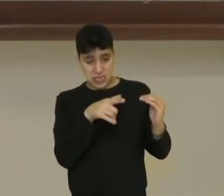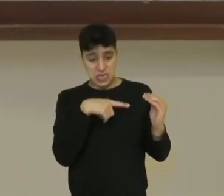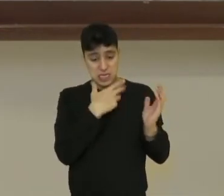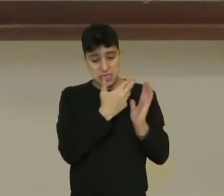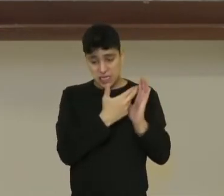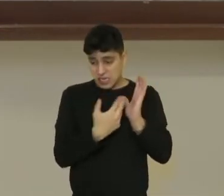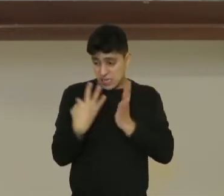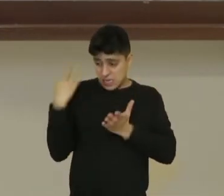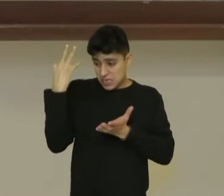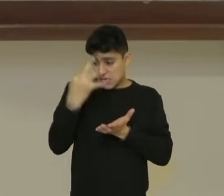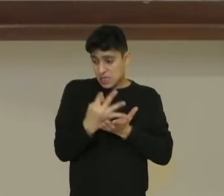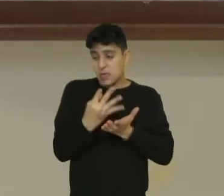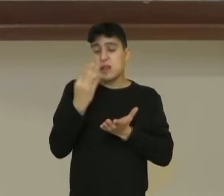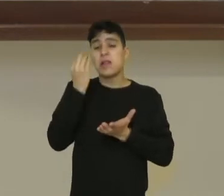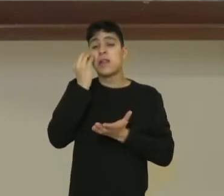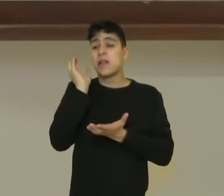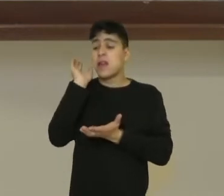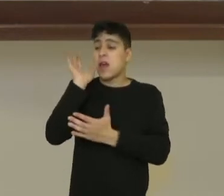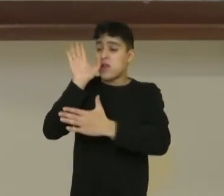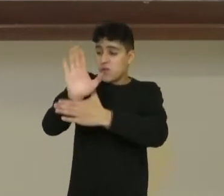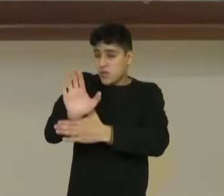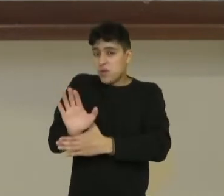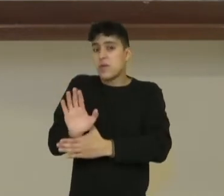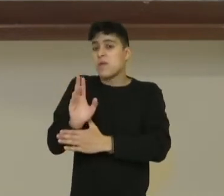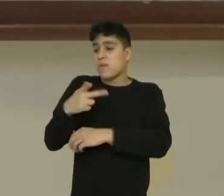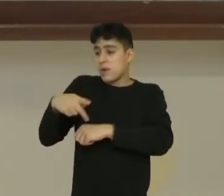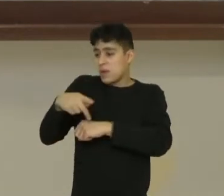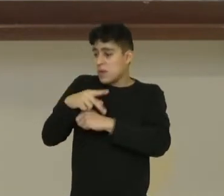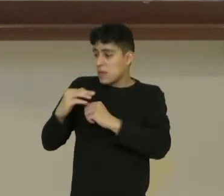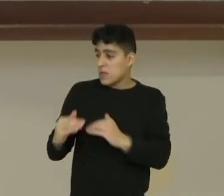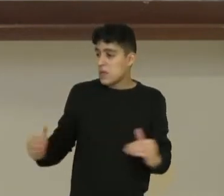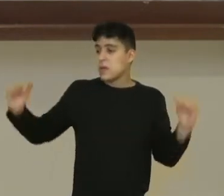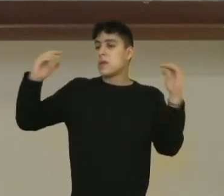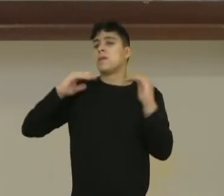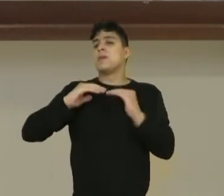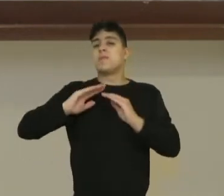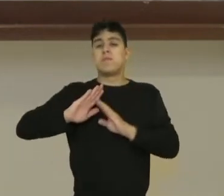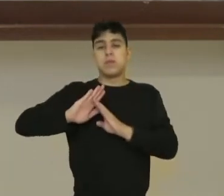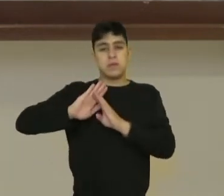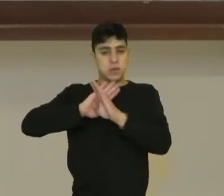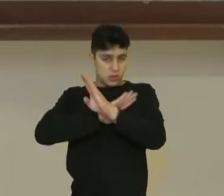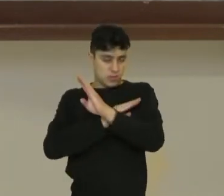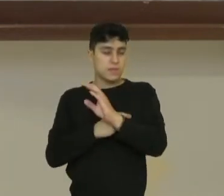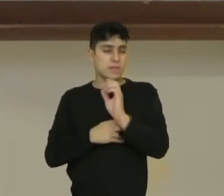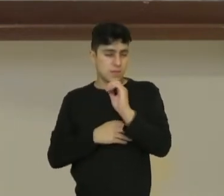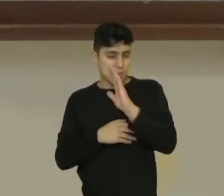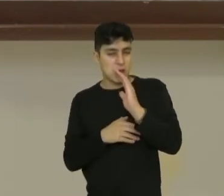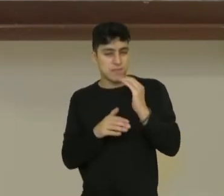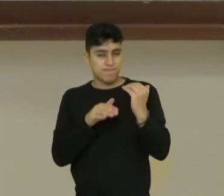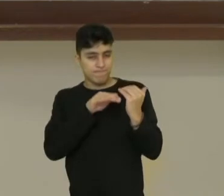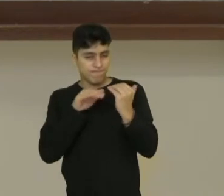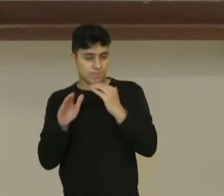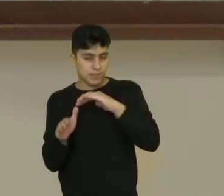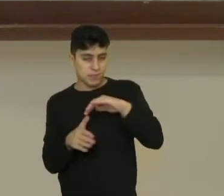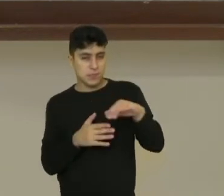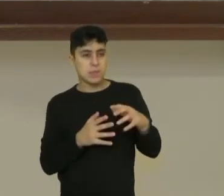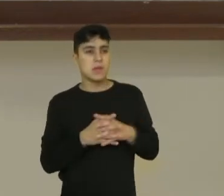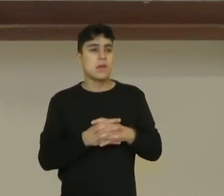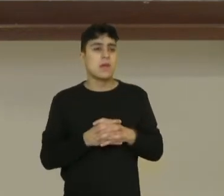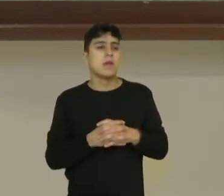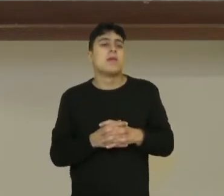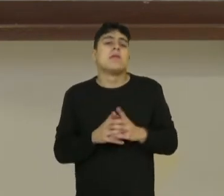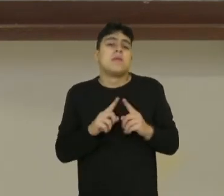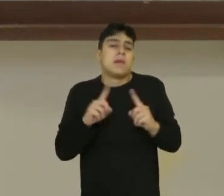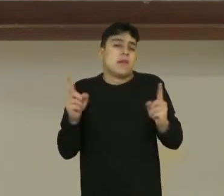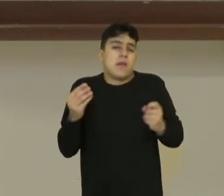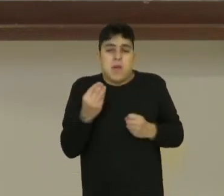essa taxa, é para tentar fazer com que um alcance o outro e dar uma noção um pouco mais homogênea. Mas,